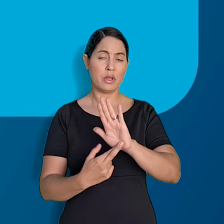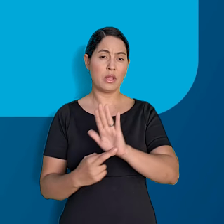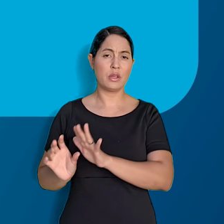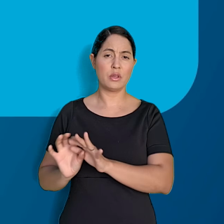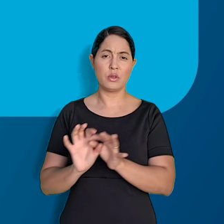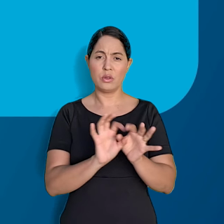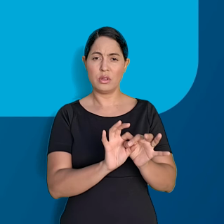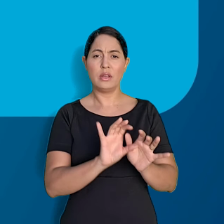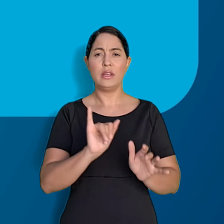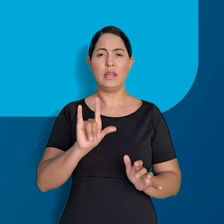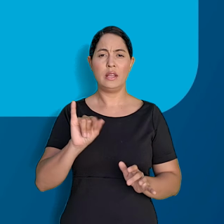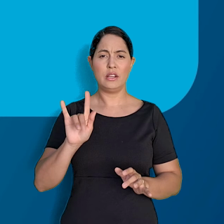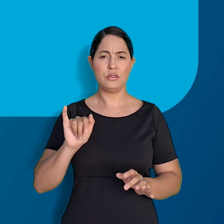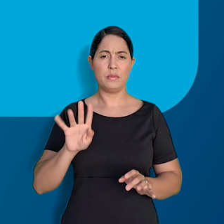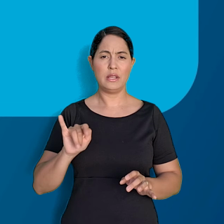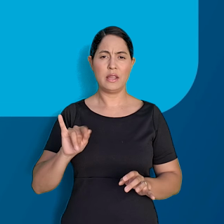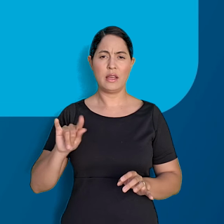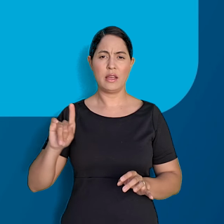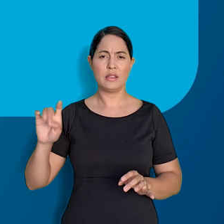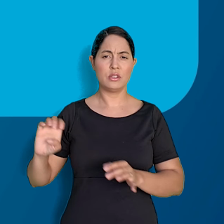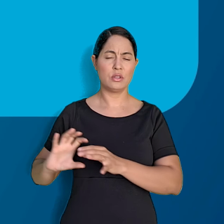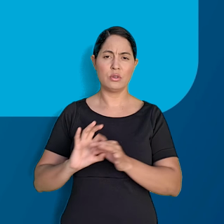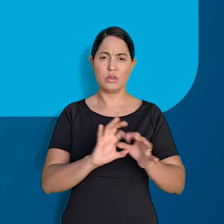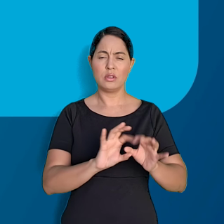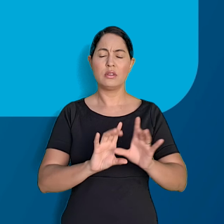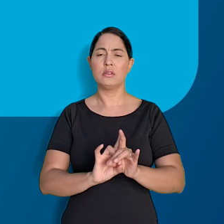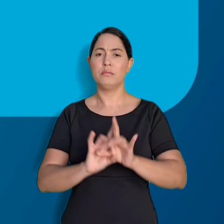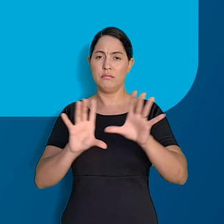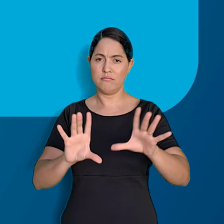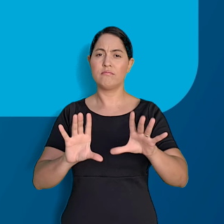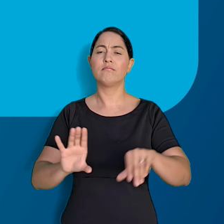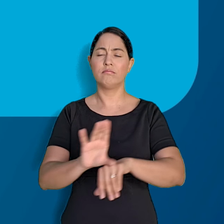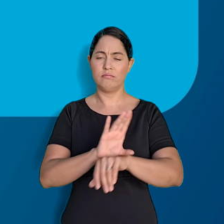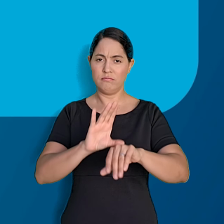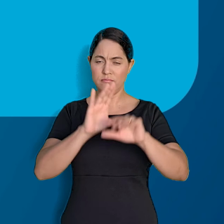reafirmando o compromisso da entidade com a democracia e a constitucionalidade.